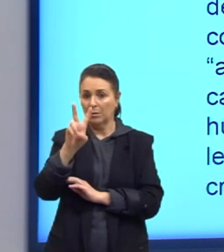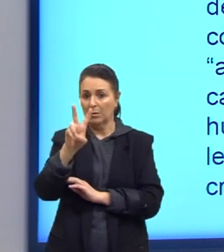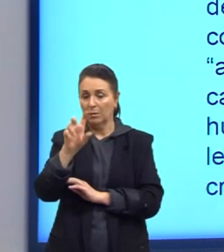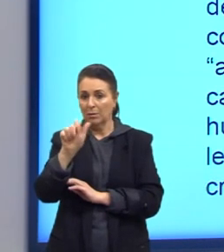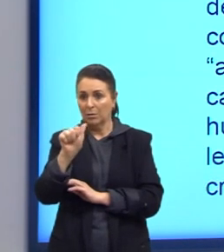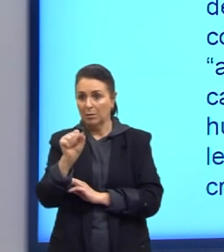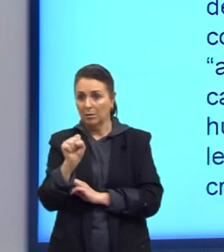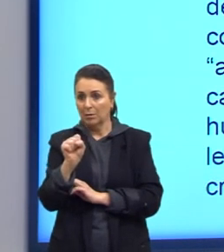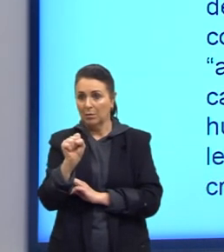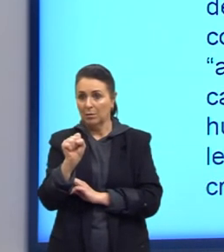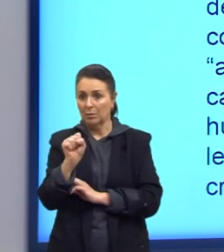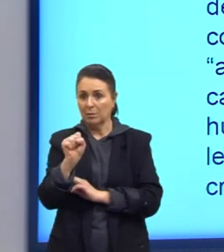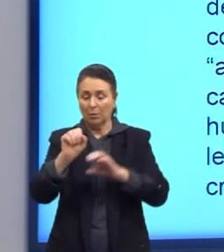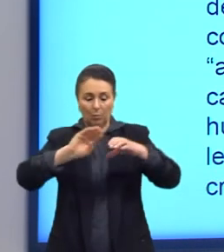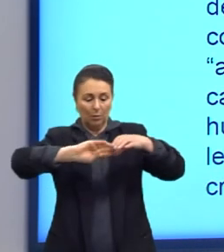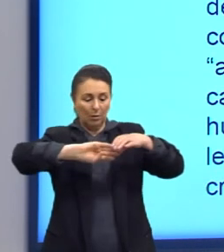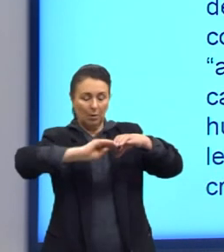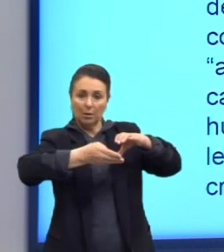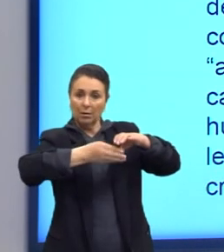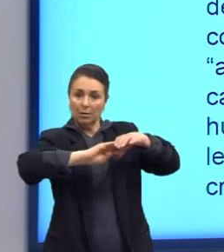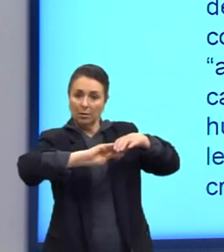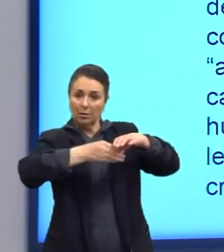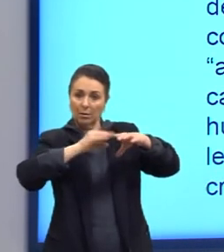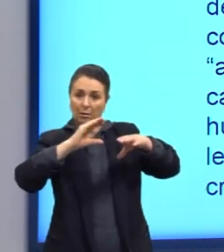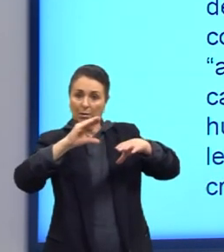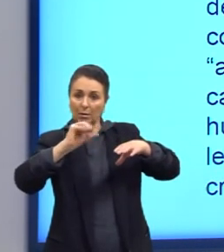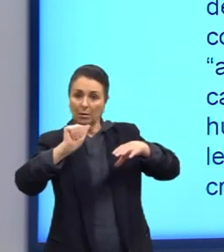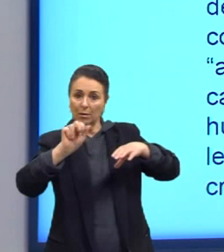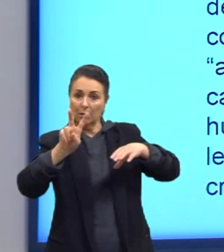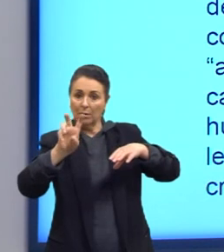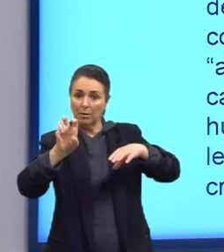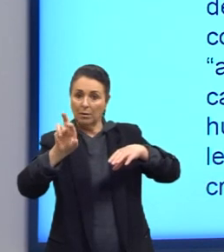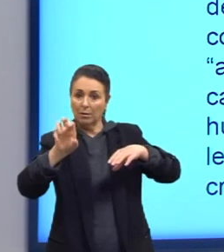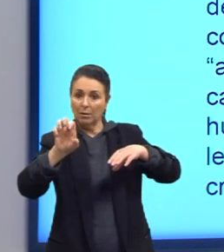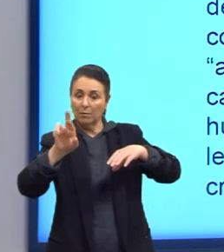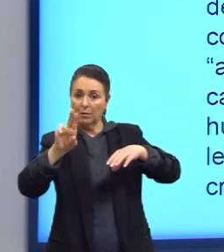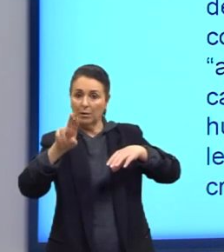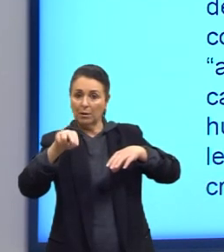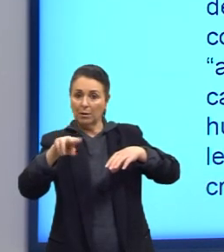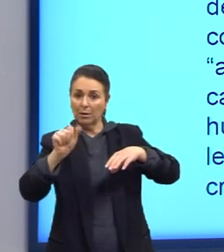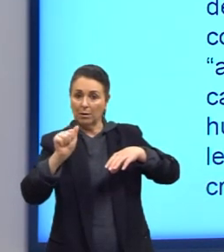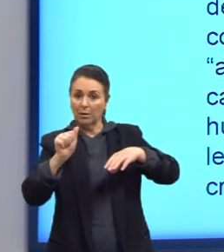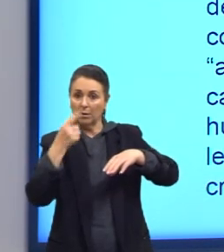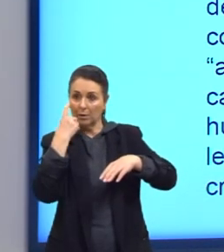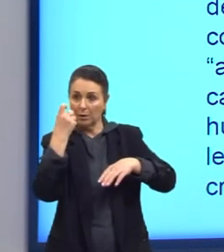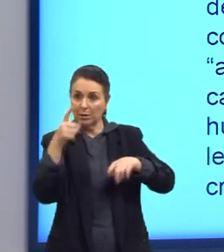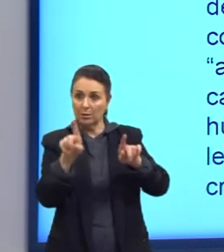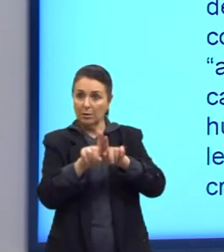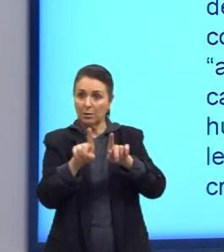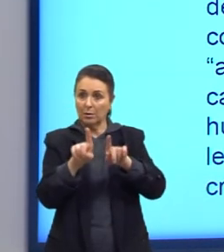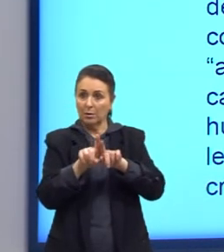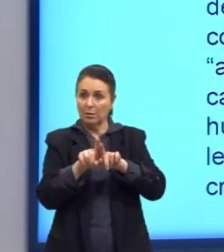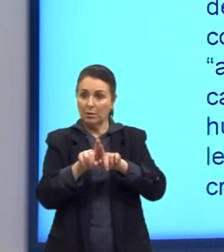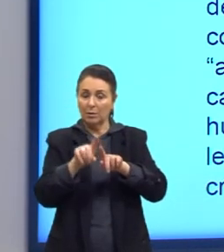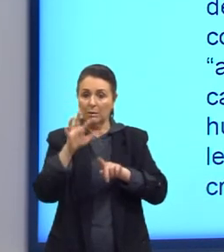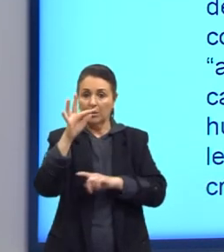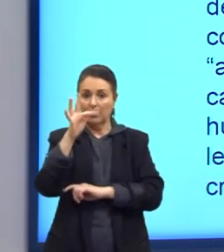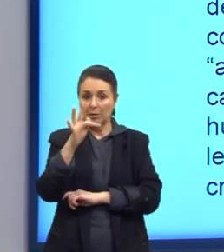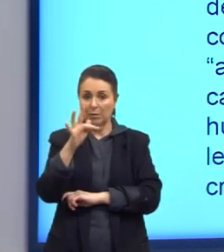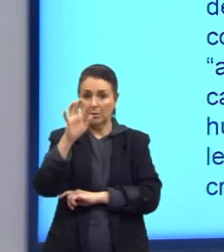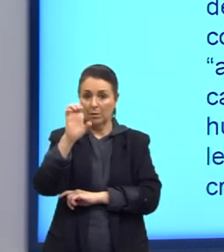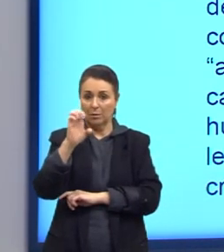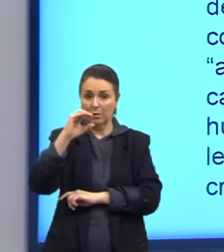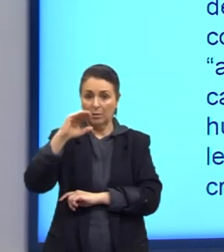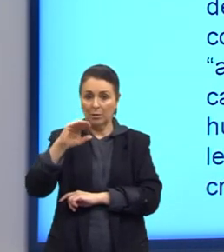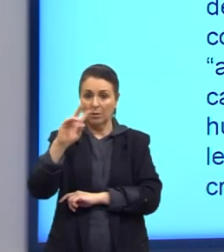são cavernas outra coisa interessante aqui ó que eu não destaquei Mas é interessante se se não